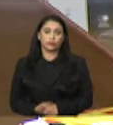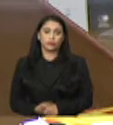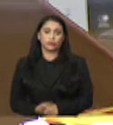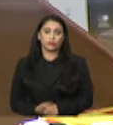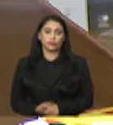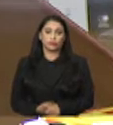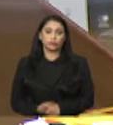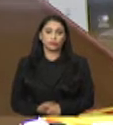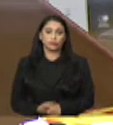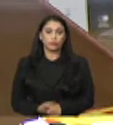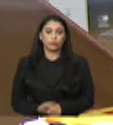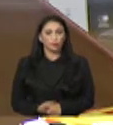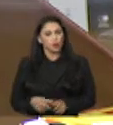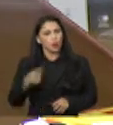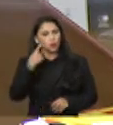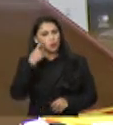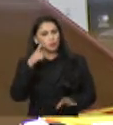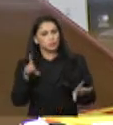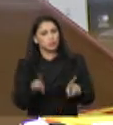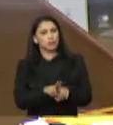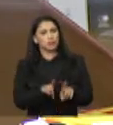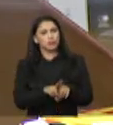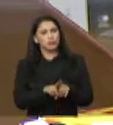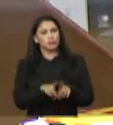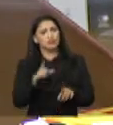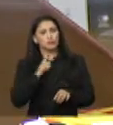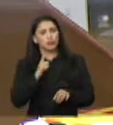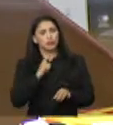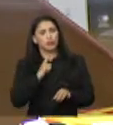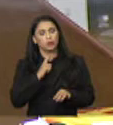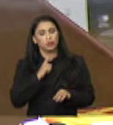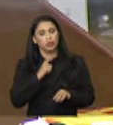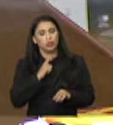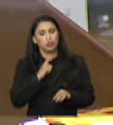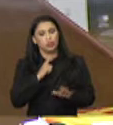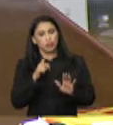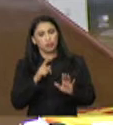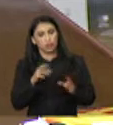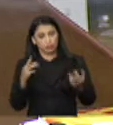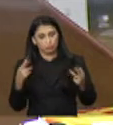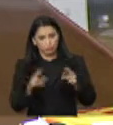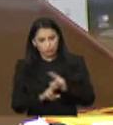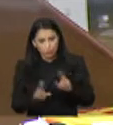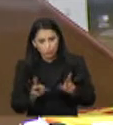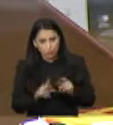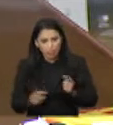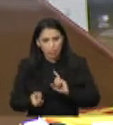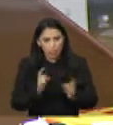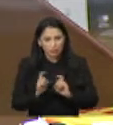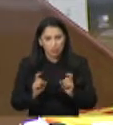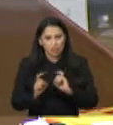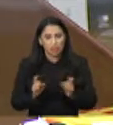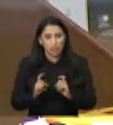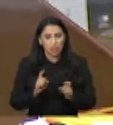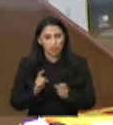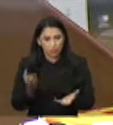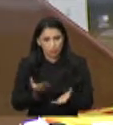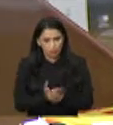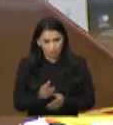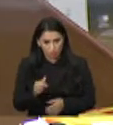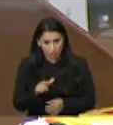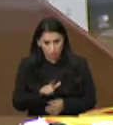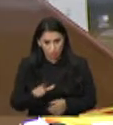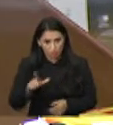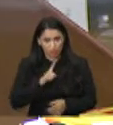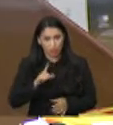eu volto viu Cláudia observa ainda que aproximação principiológico entre o regime da improbidade administrativa da infração penal foi